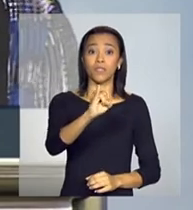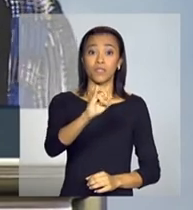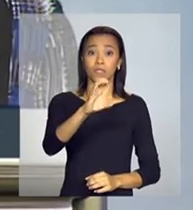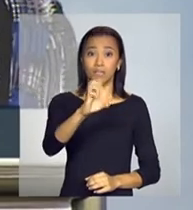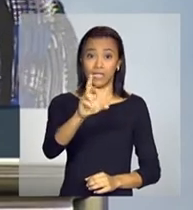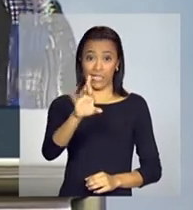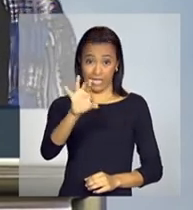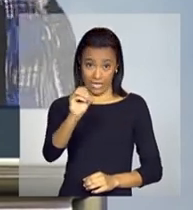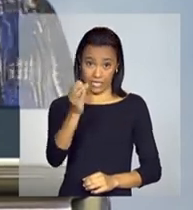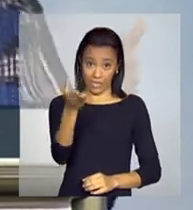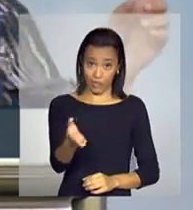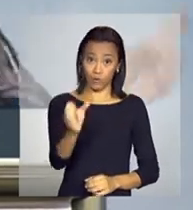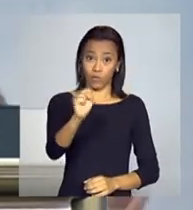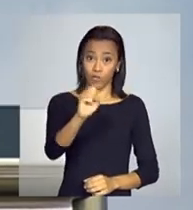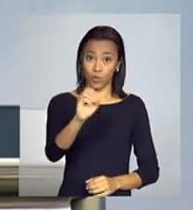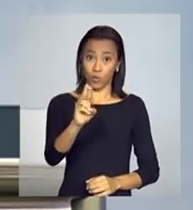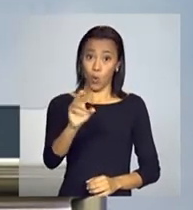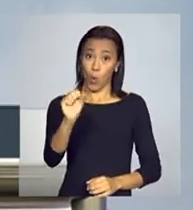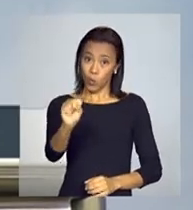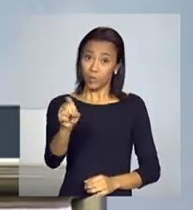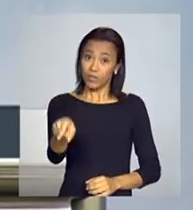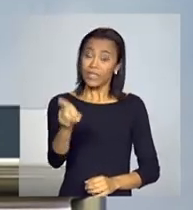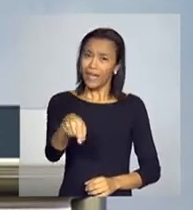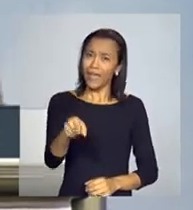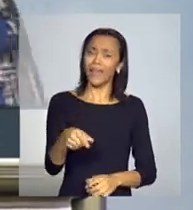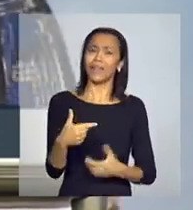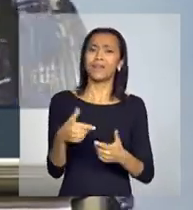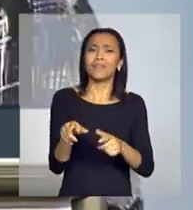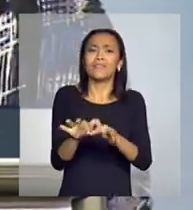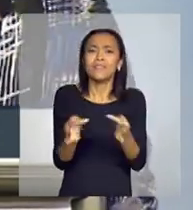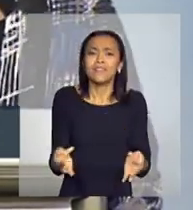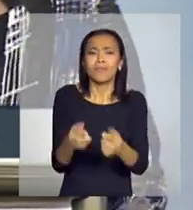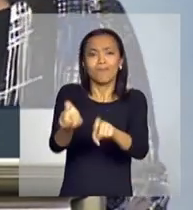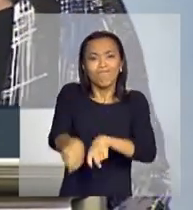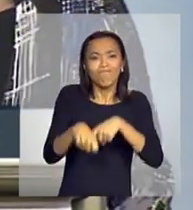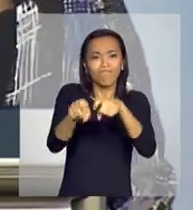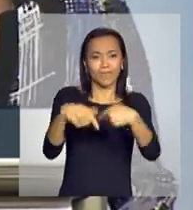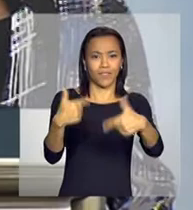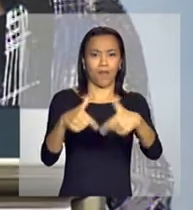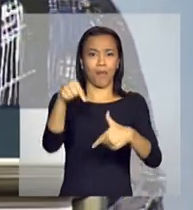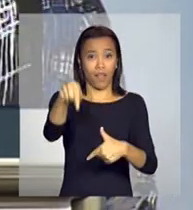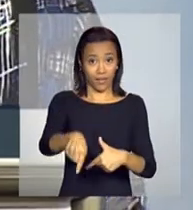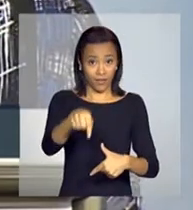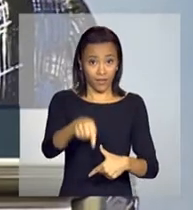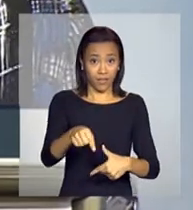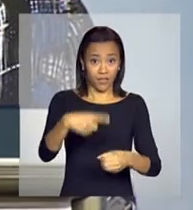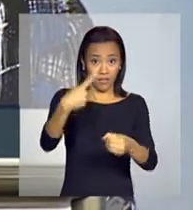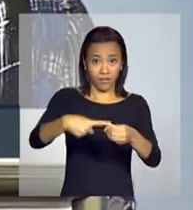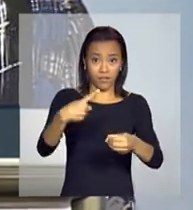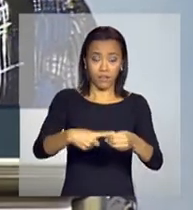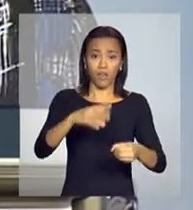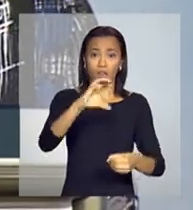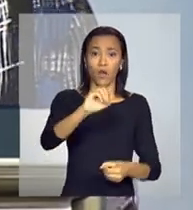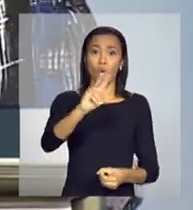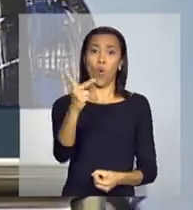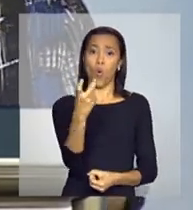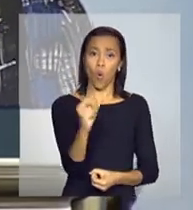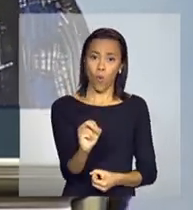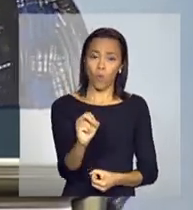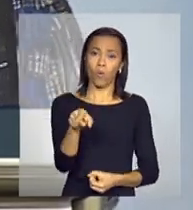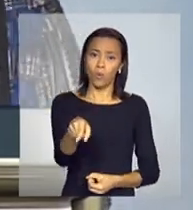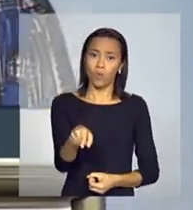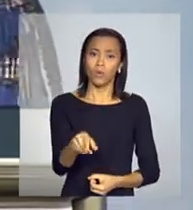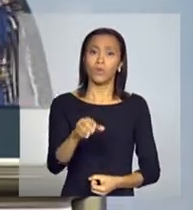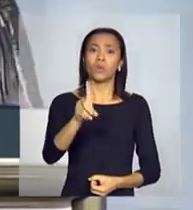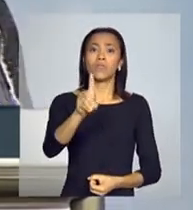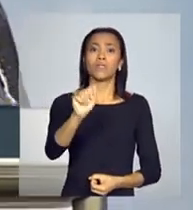de Souza, o pequeno agricultor da cidade aqui, de Olho d'Água, por